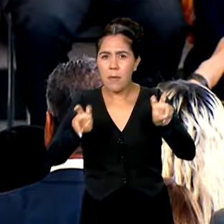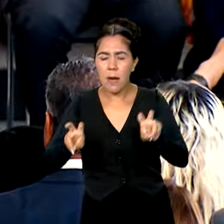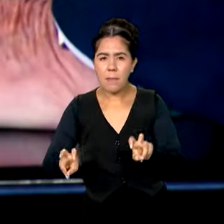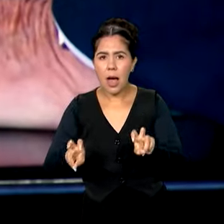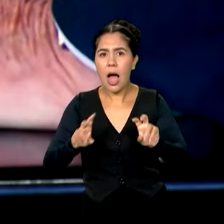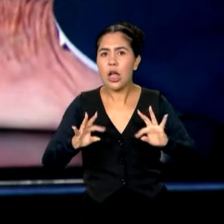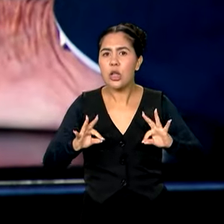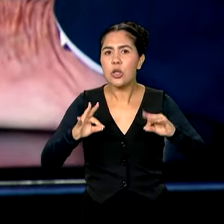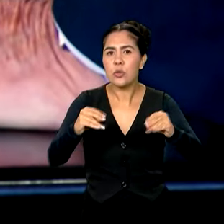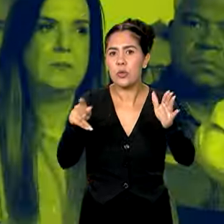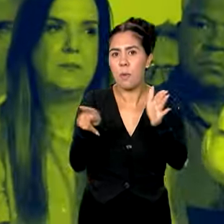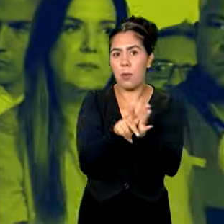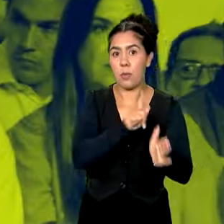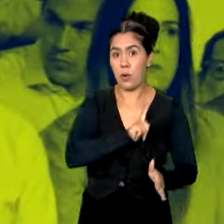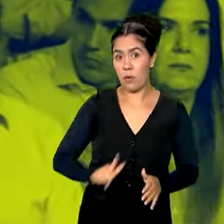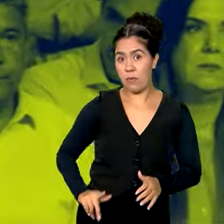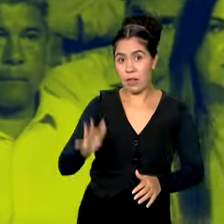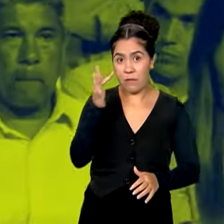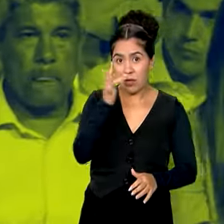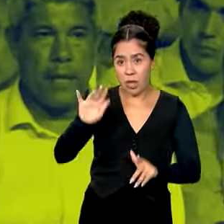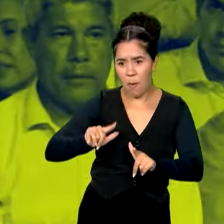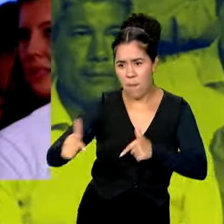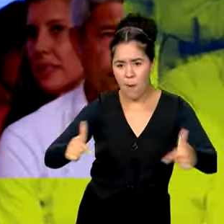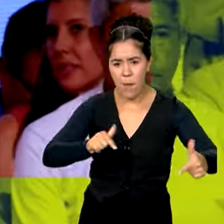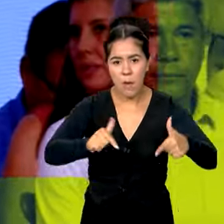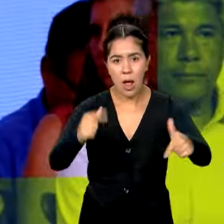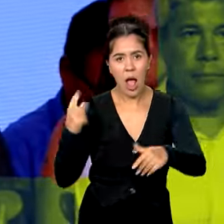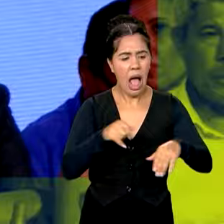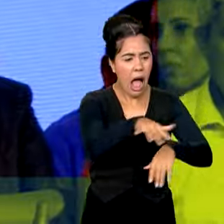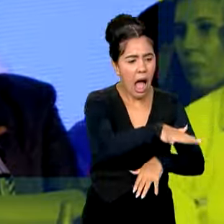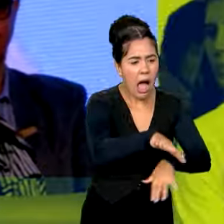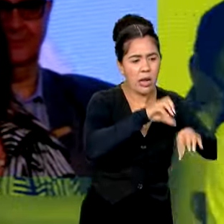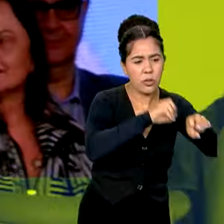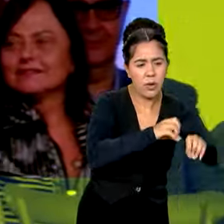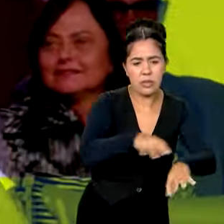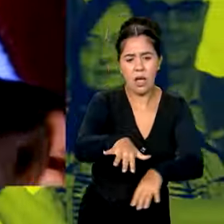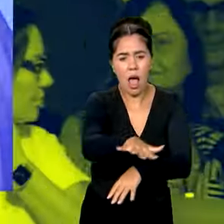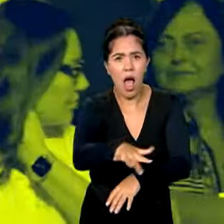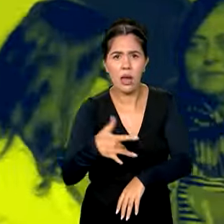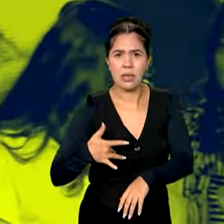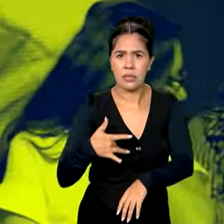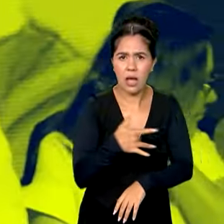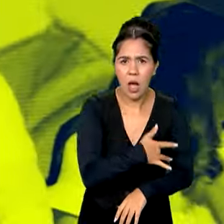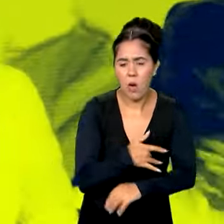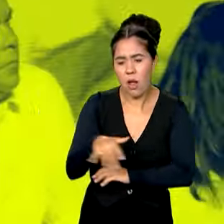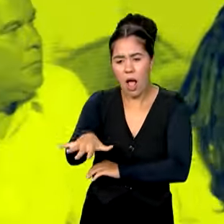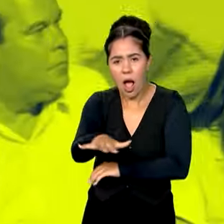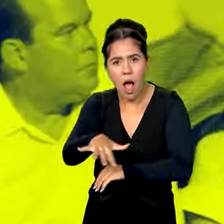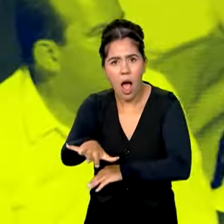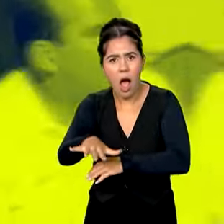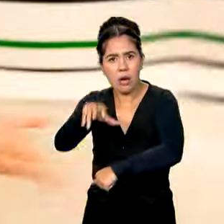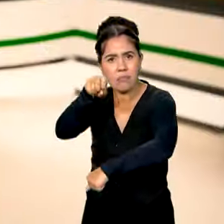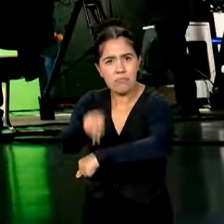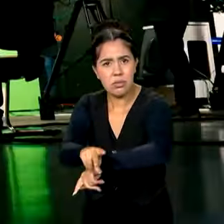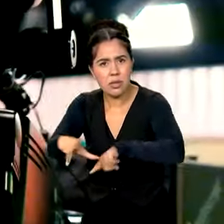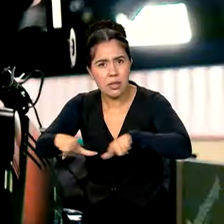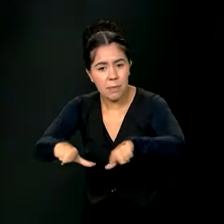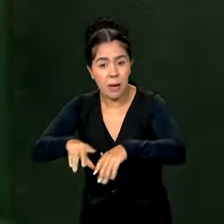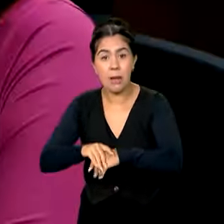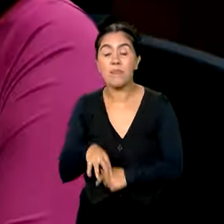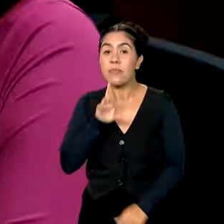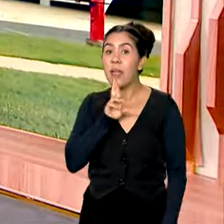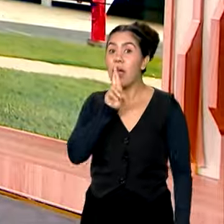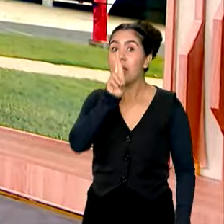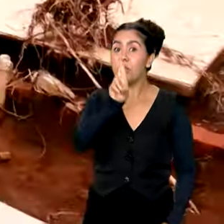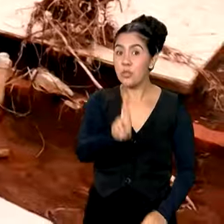governo federal faz. Na área da educação, na área da saúde, na área do emprego. E o